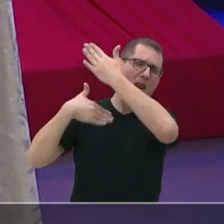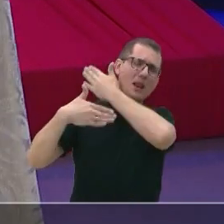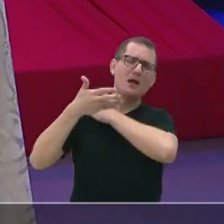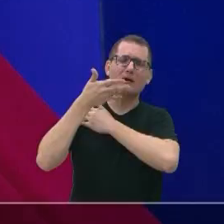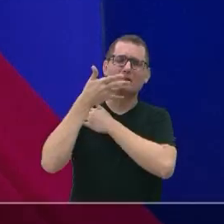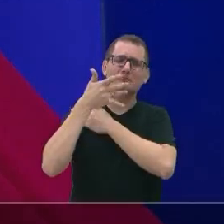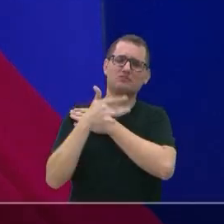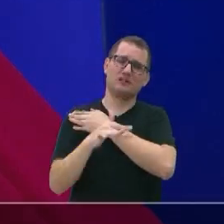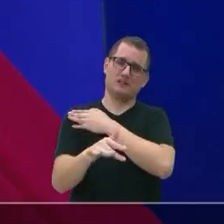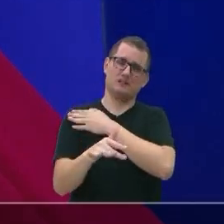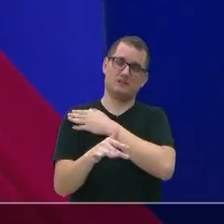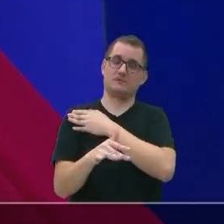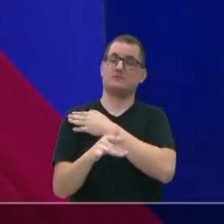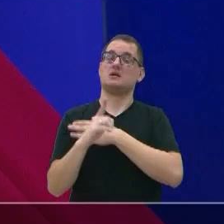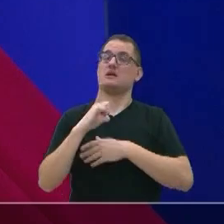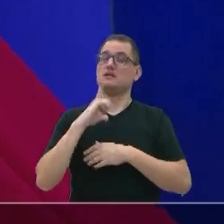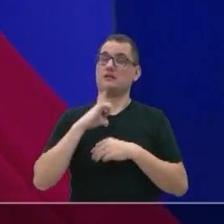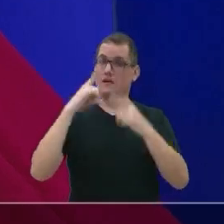violência dentro de casa,